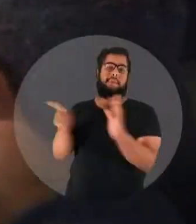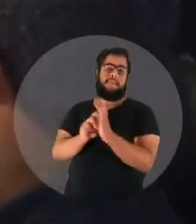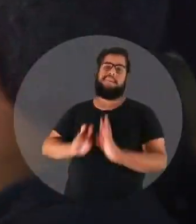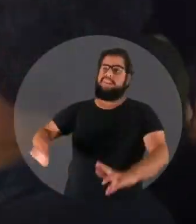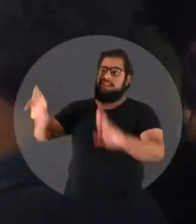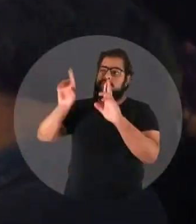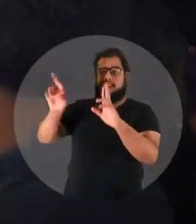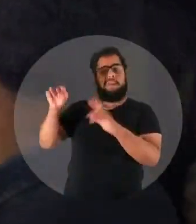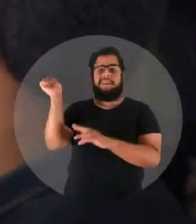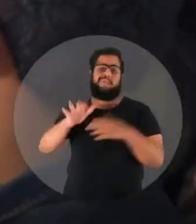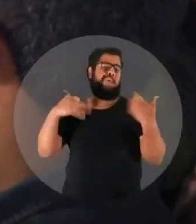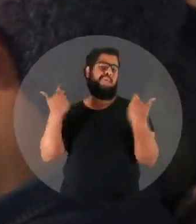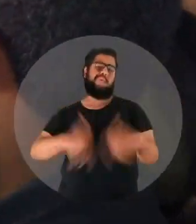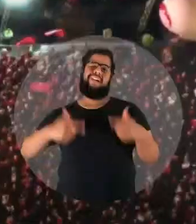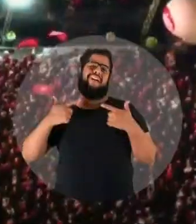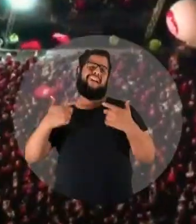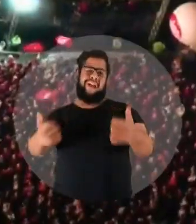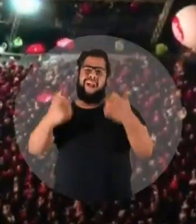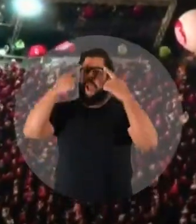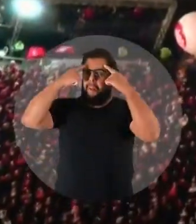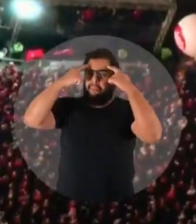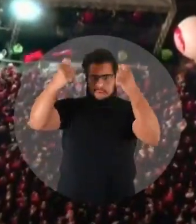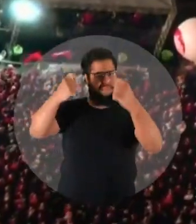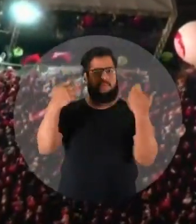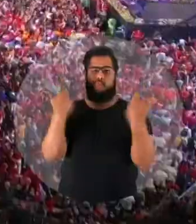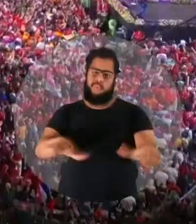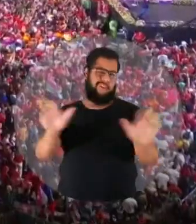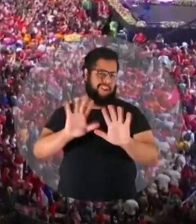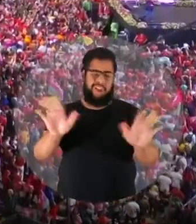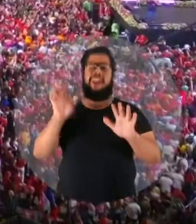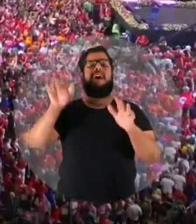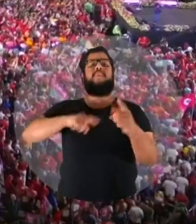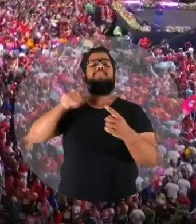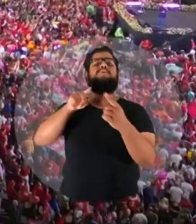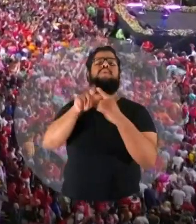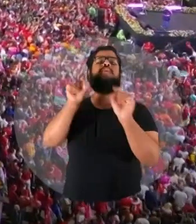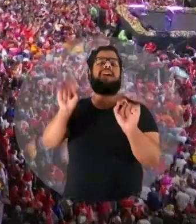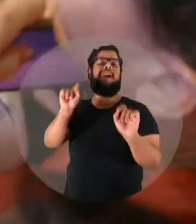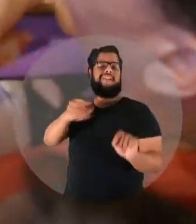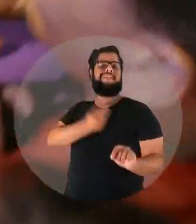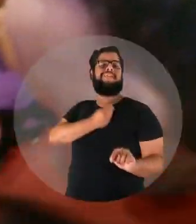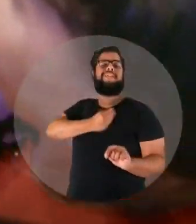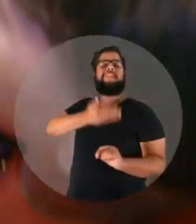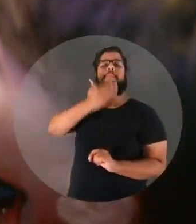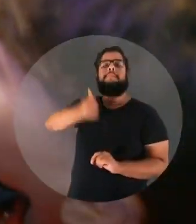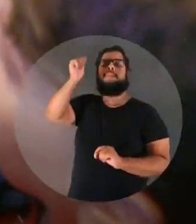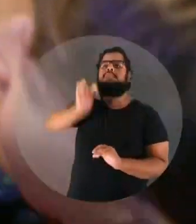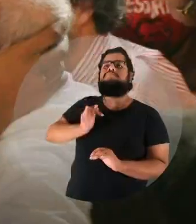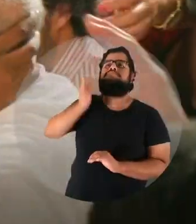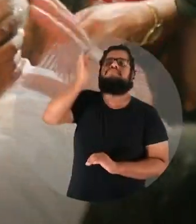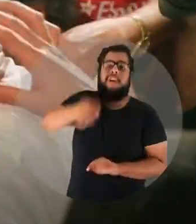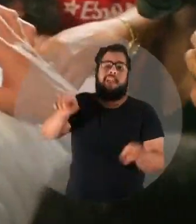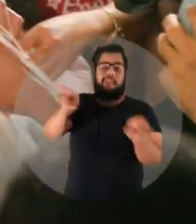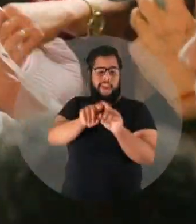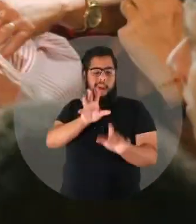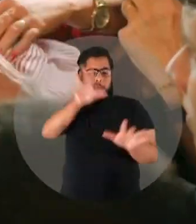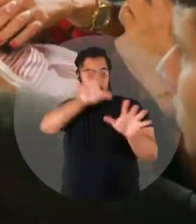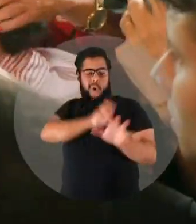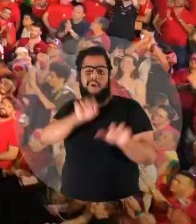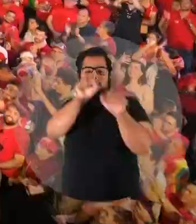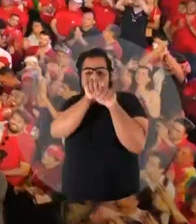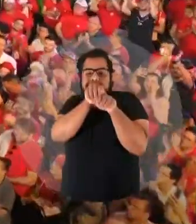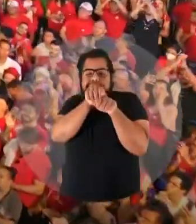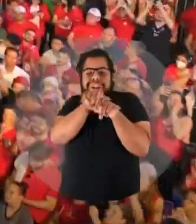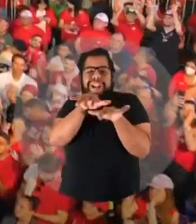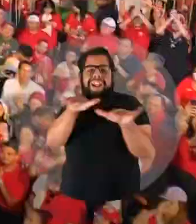da esperança. O Brasil que não quer armas nem violência. O Brasil que luta por dias melhores, que espalha e recebe